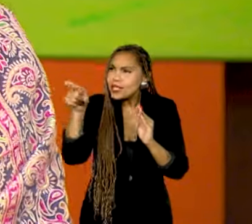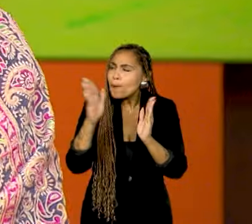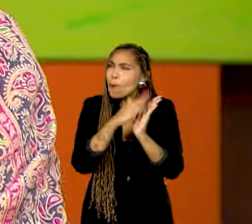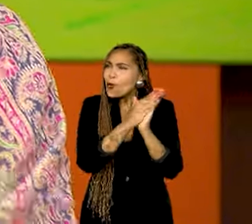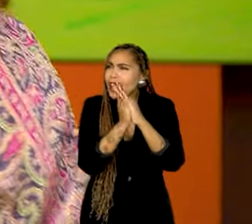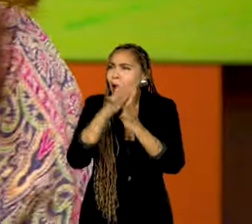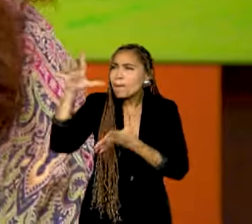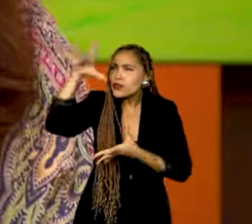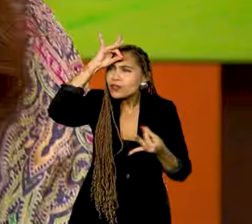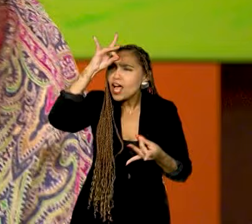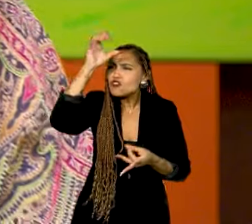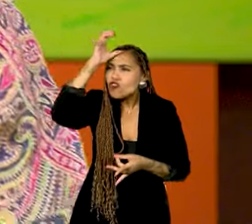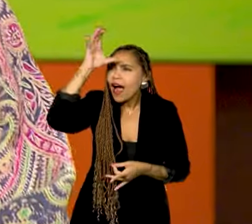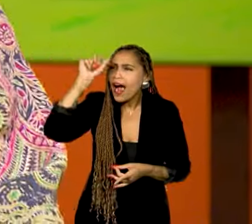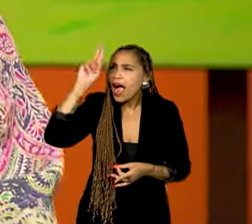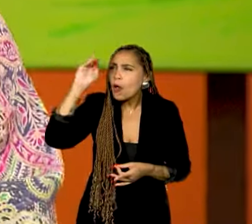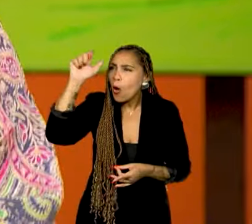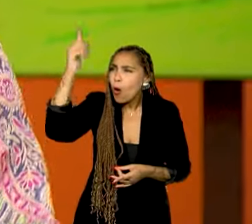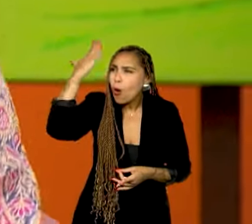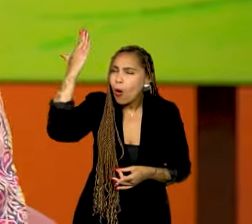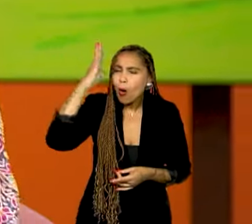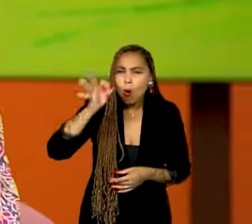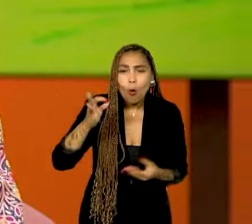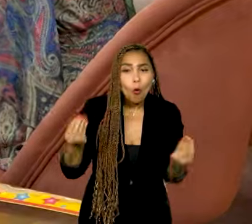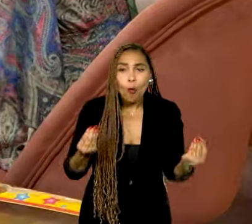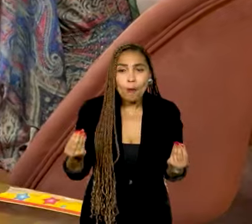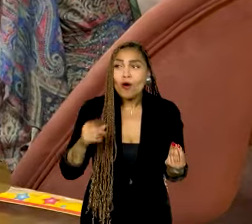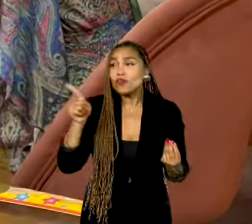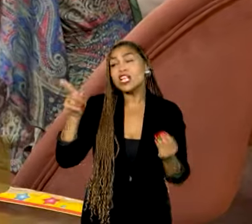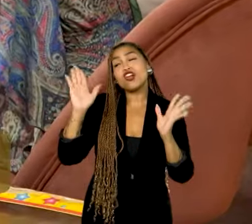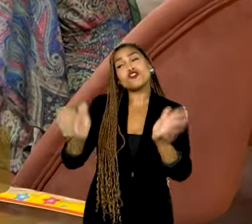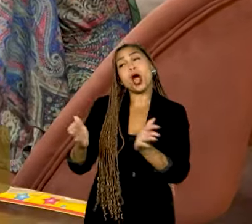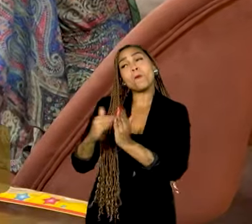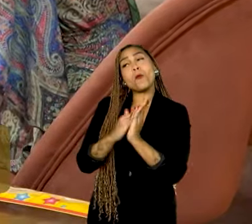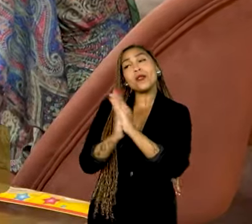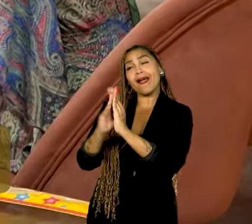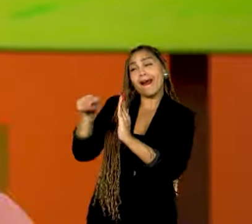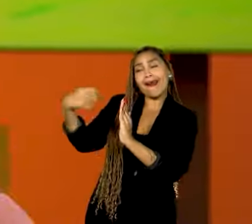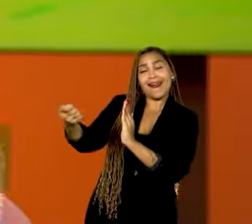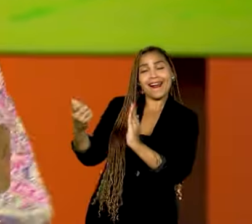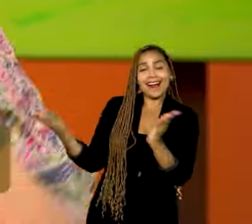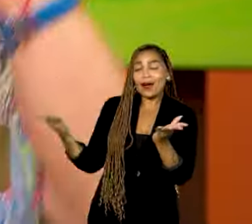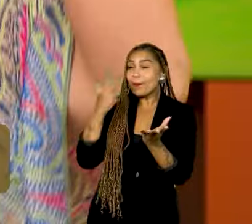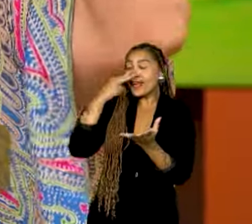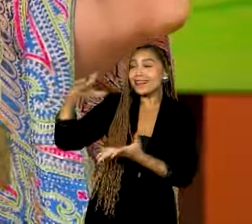mas agora você... você se, como é que a gente fala quando o espírito vem? Você ai, se, meu Deus. É.